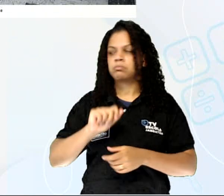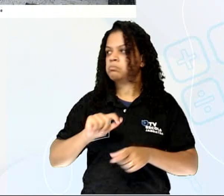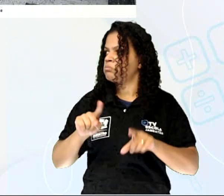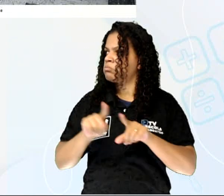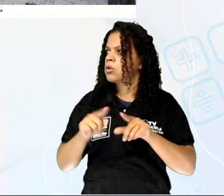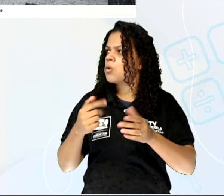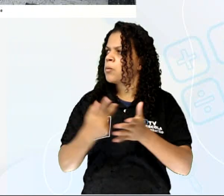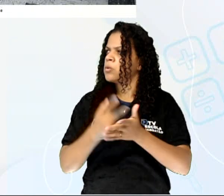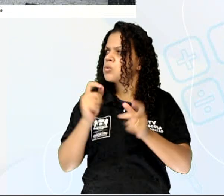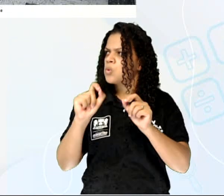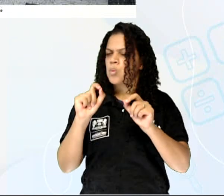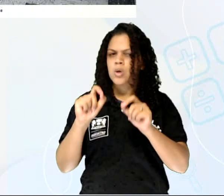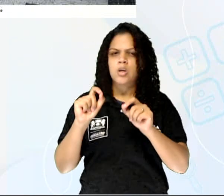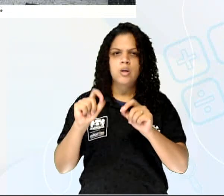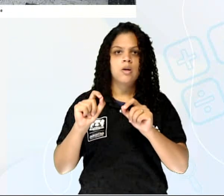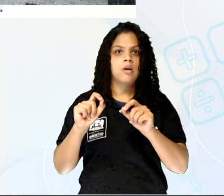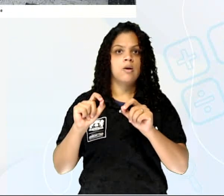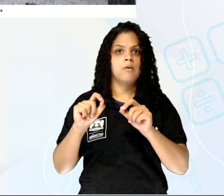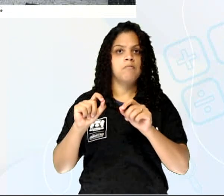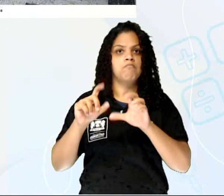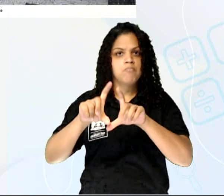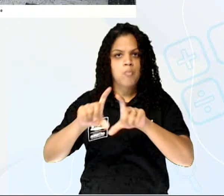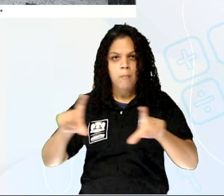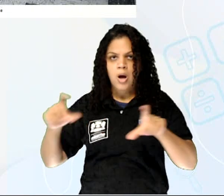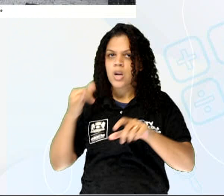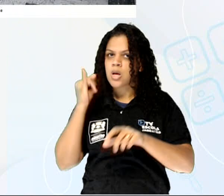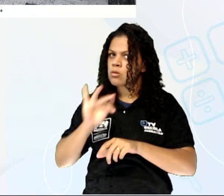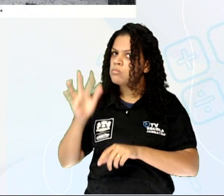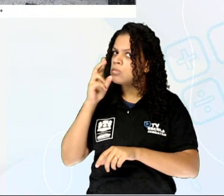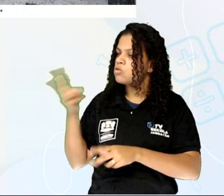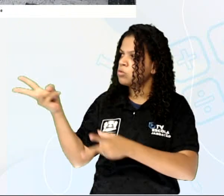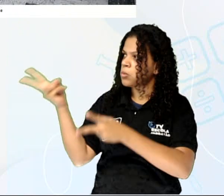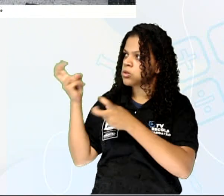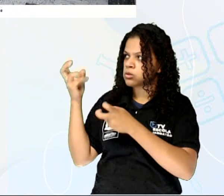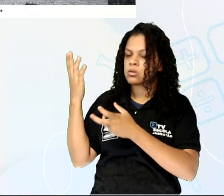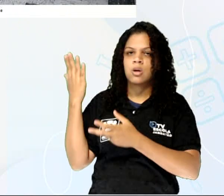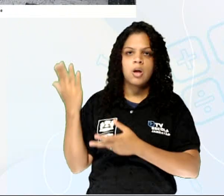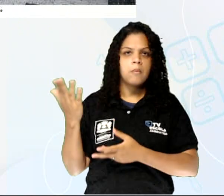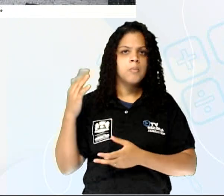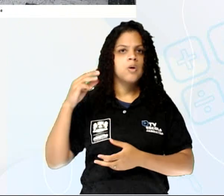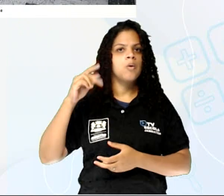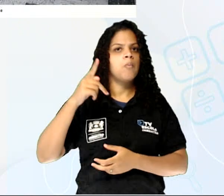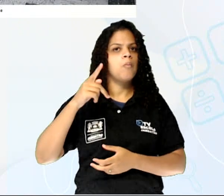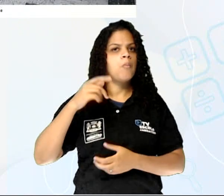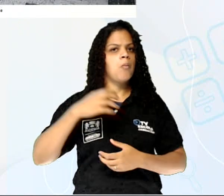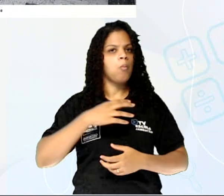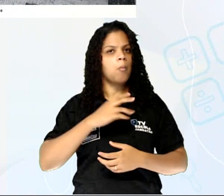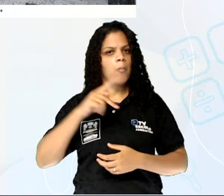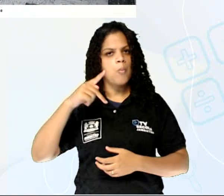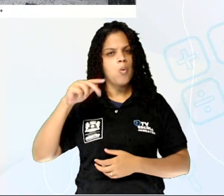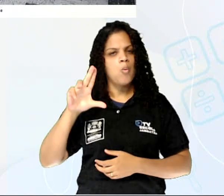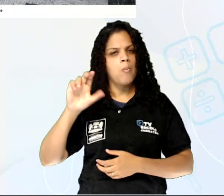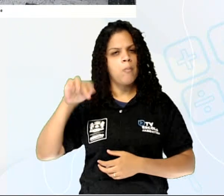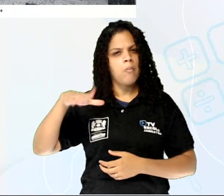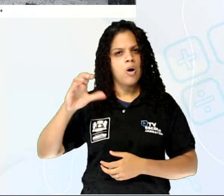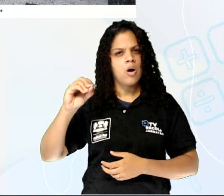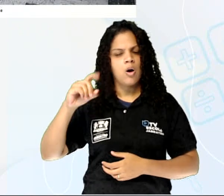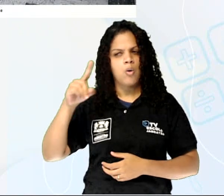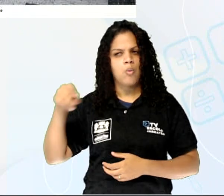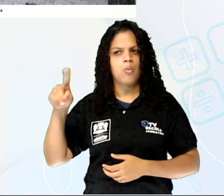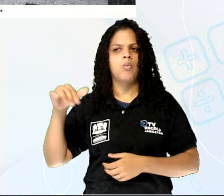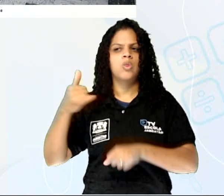aqui, que a gente vê aqui em cima, o pulmão de aço, ou ventilador de pressão negativa, que é um tipo de ventilador que permite